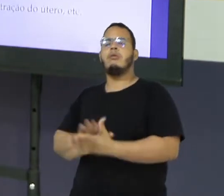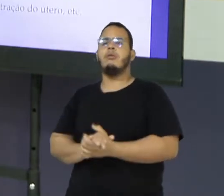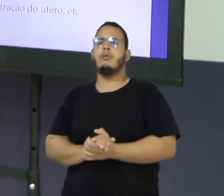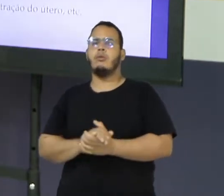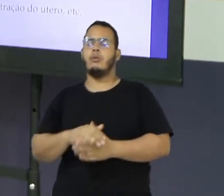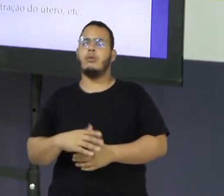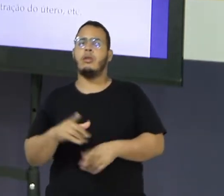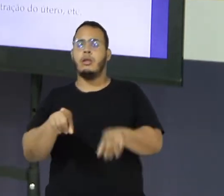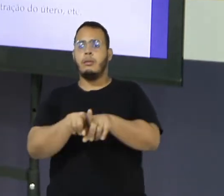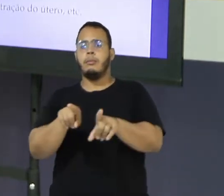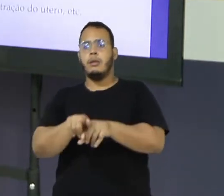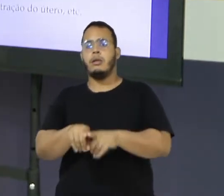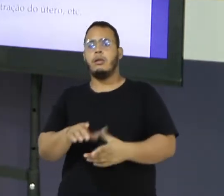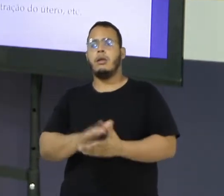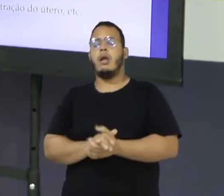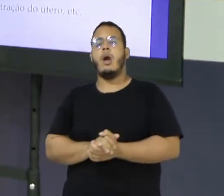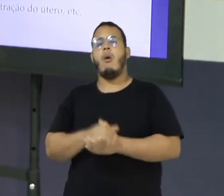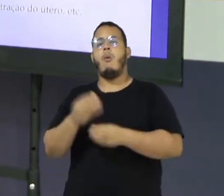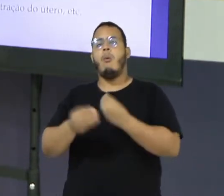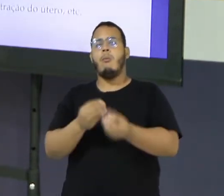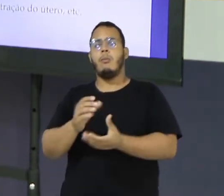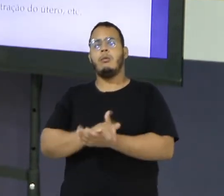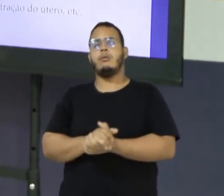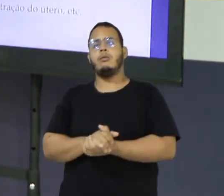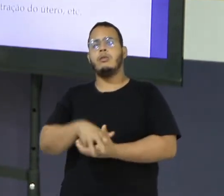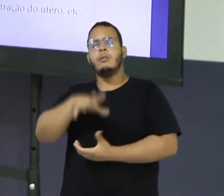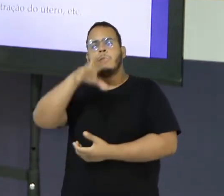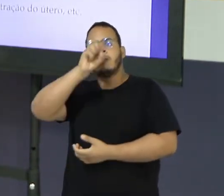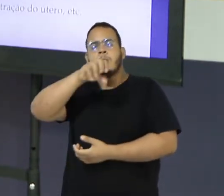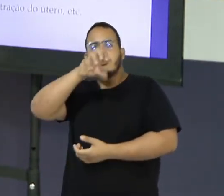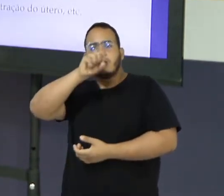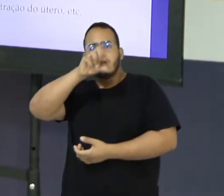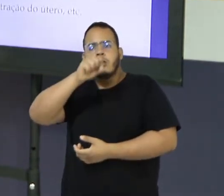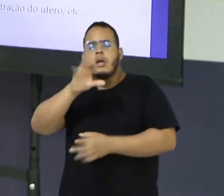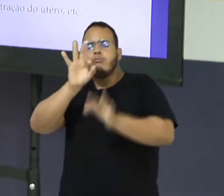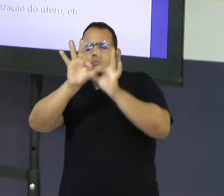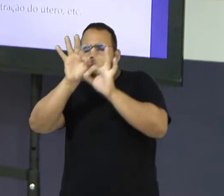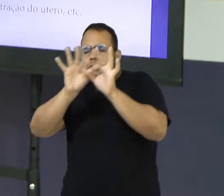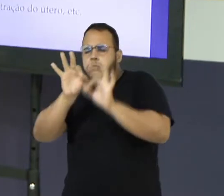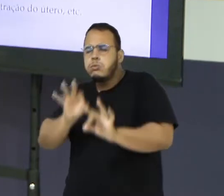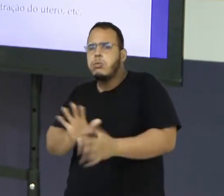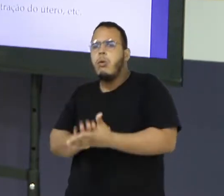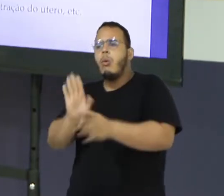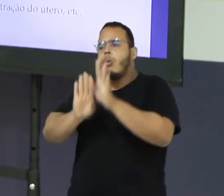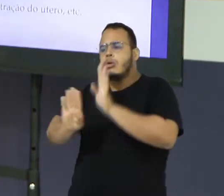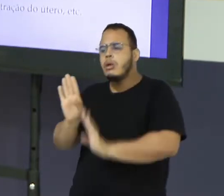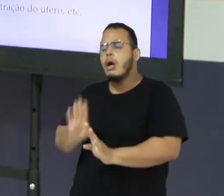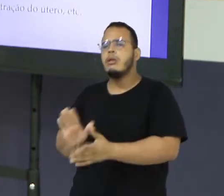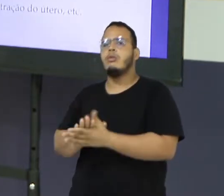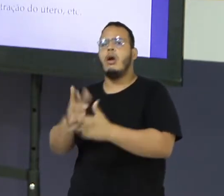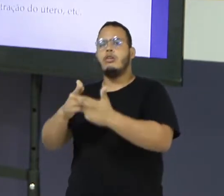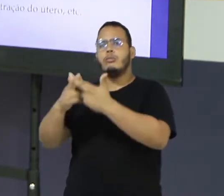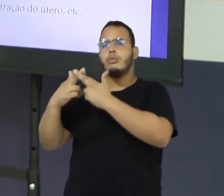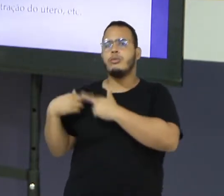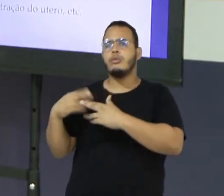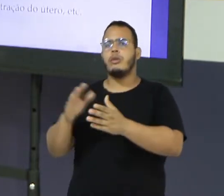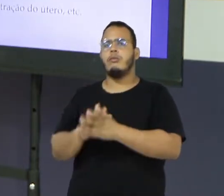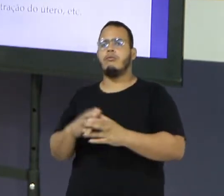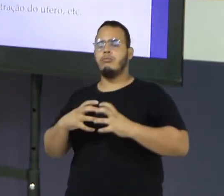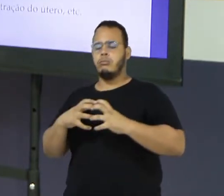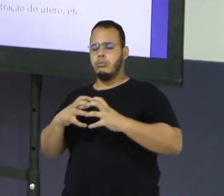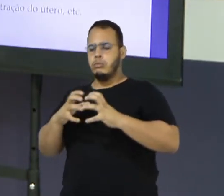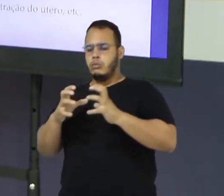como? Através do controle do diâmetro dos brônquios e bronquíolos. Então, quando eles se dilatam